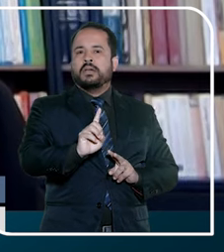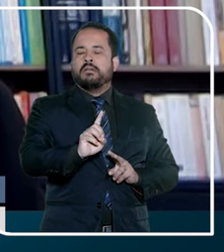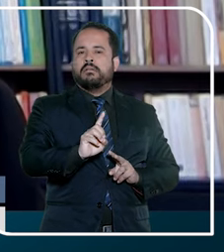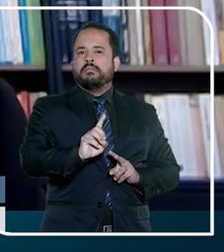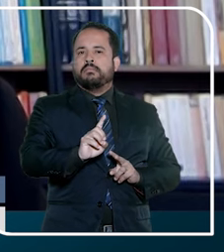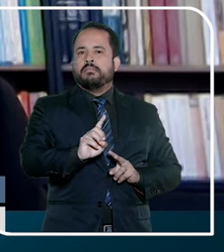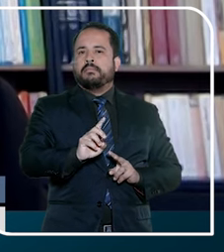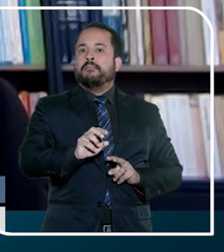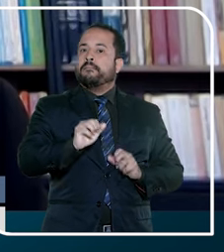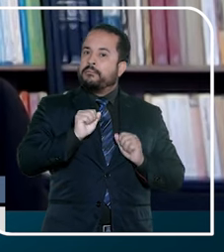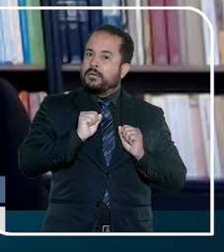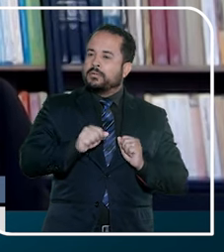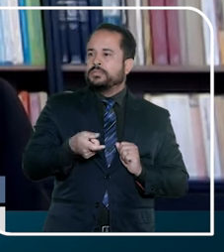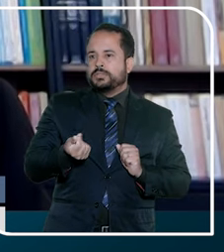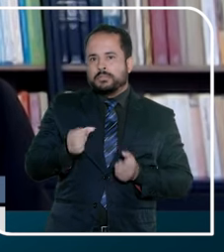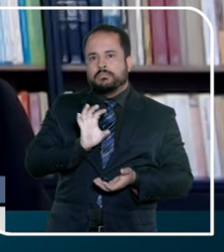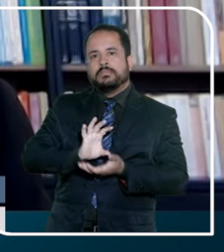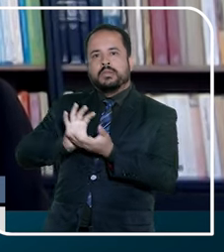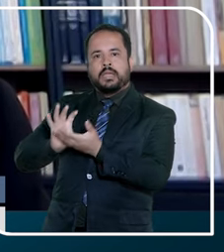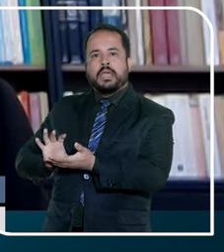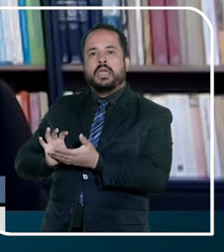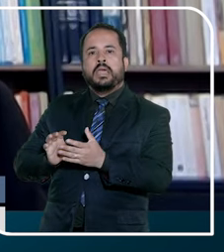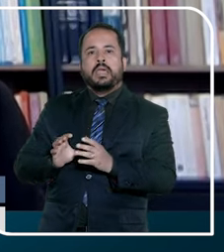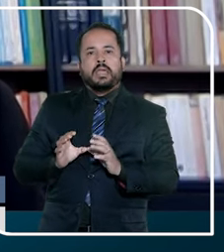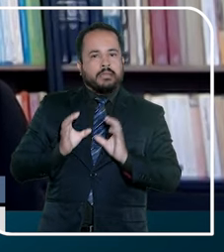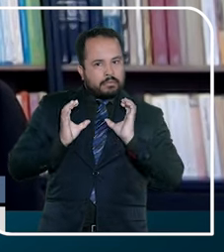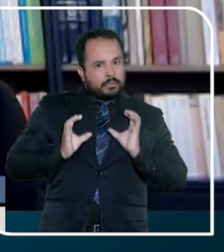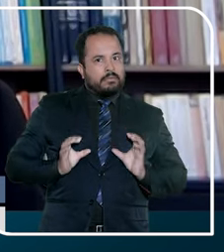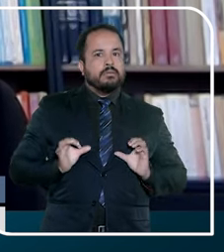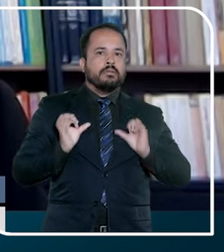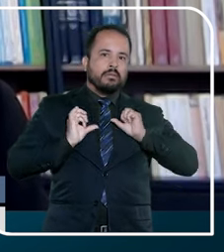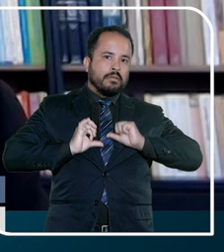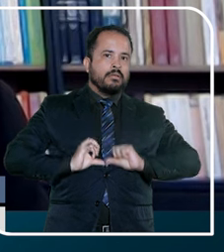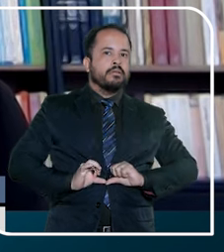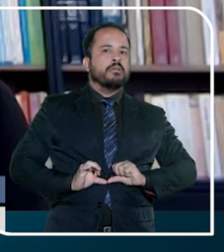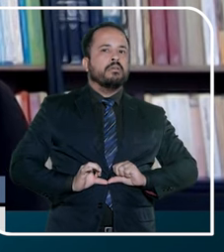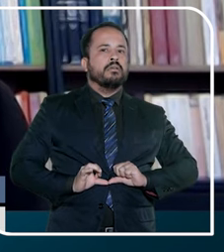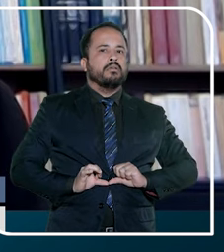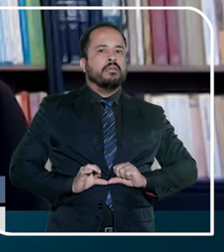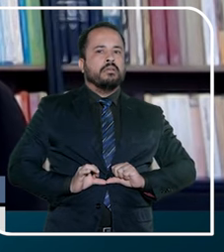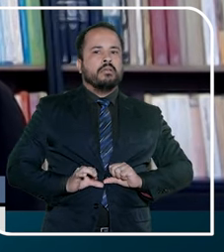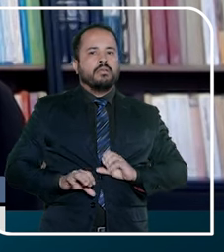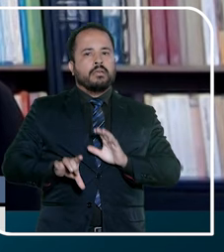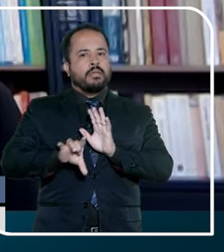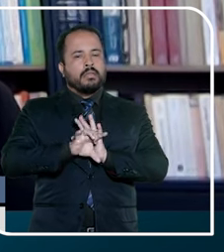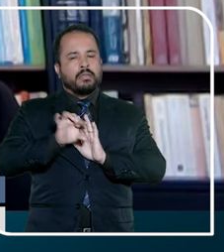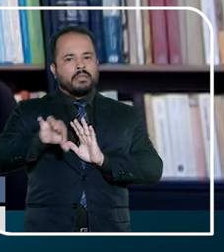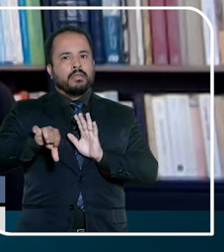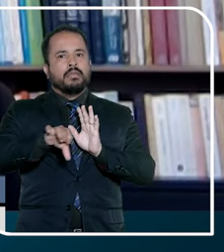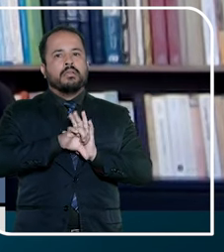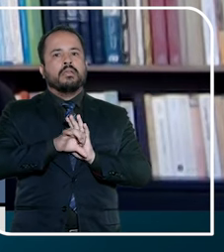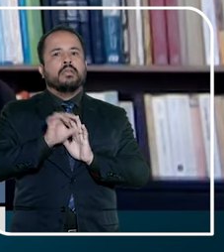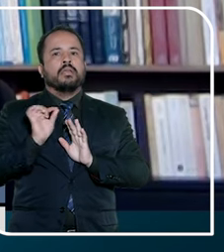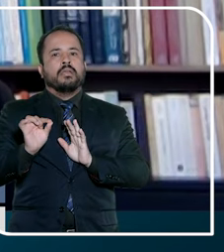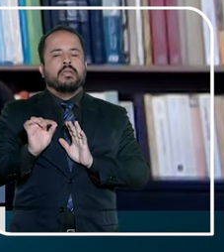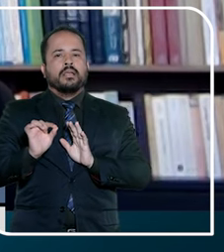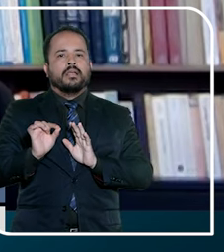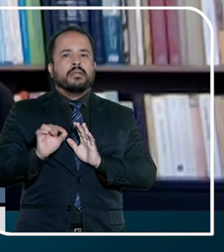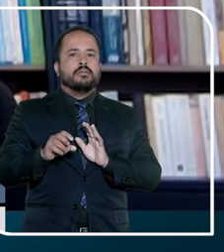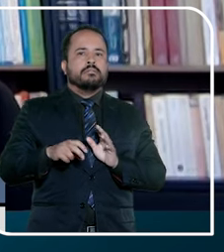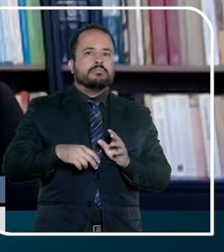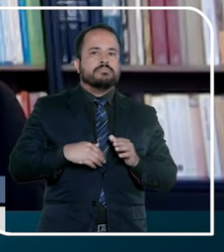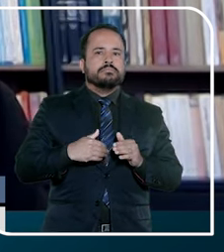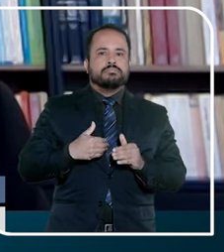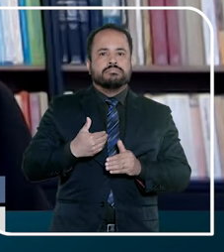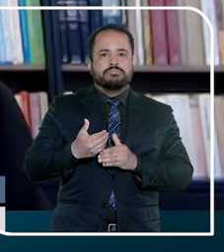bagatela é um instituto que exclui somente os as consequências penais do fato tanto